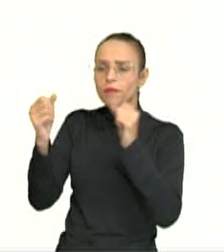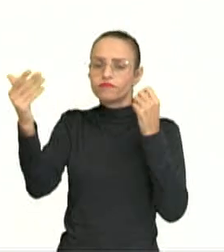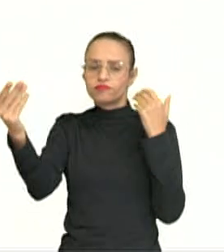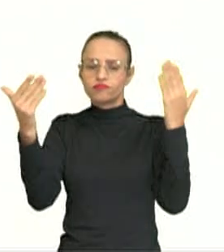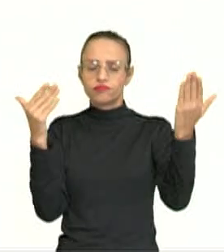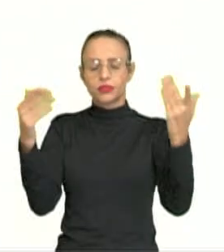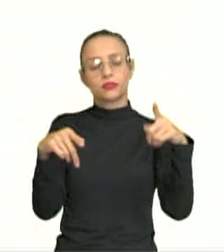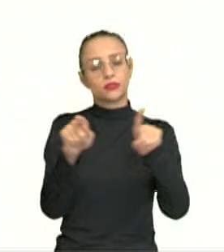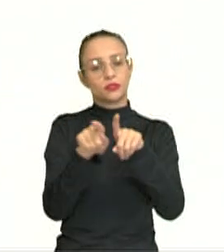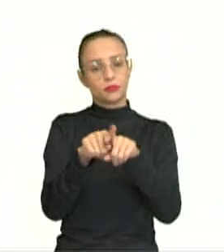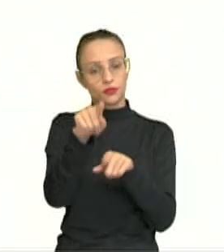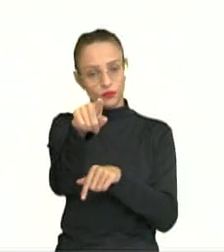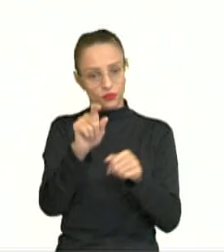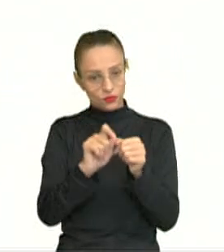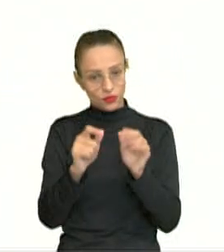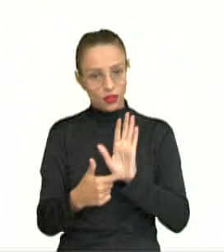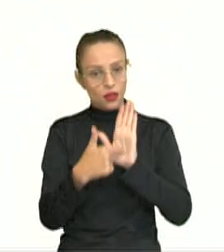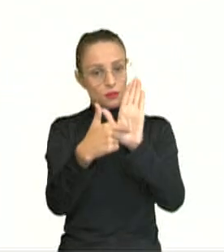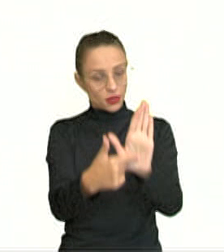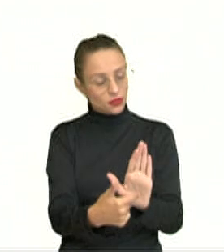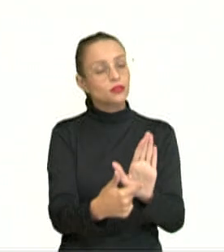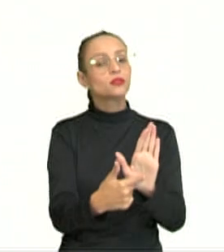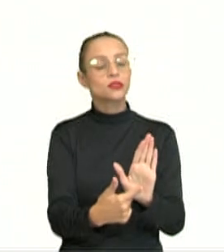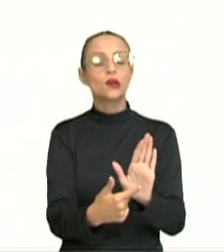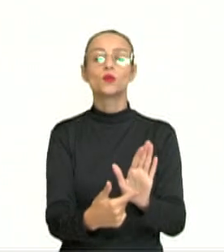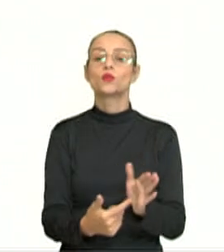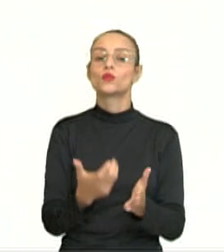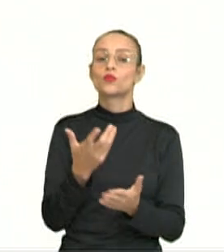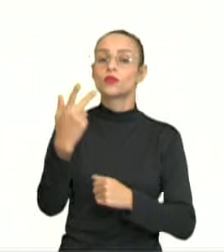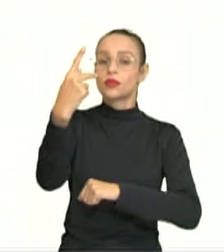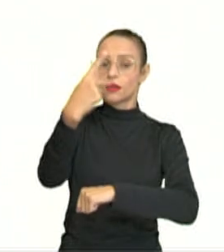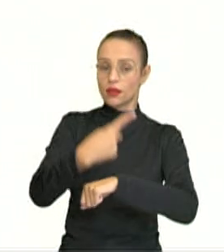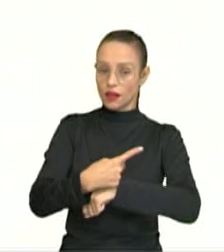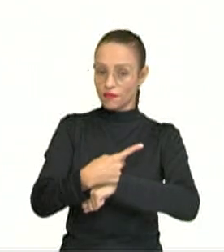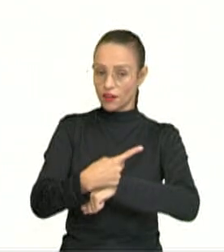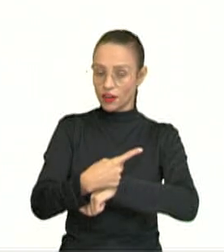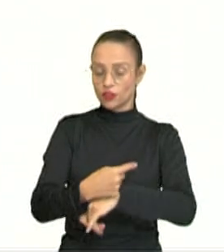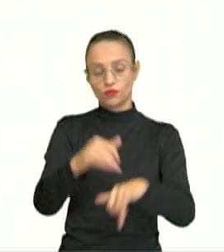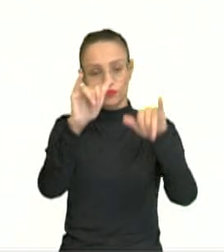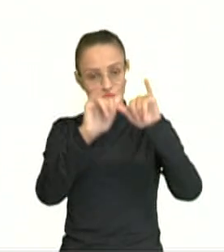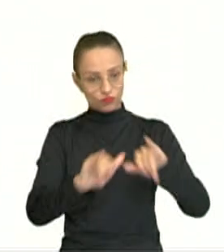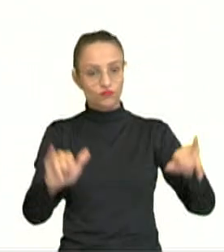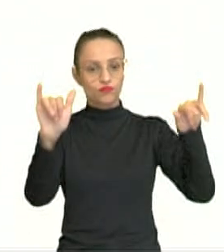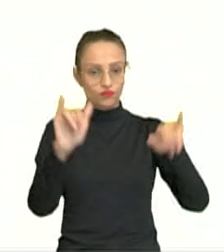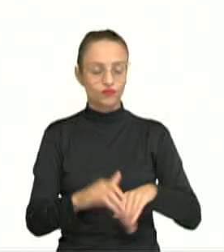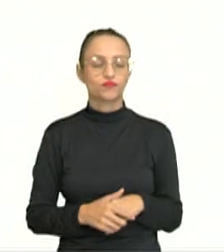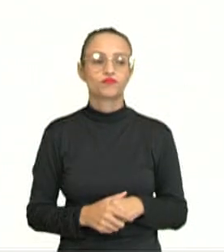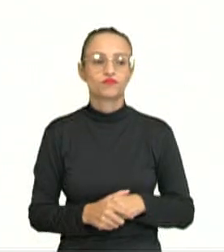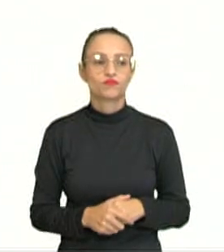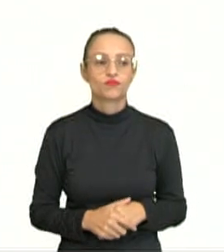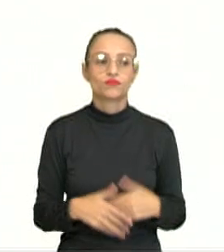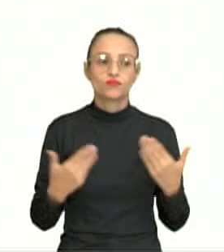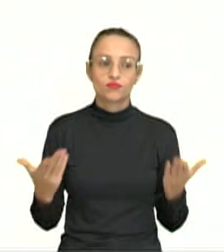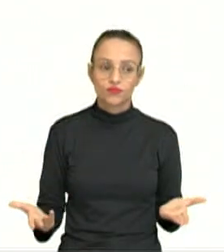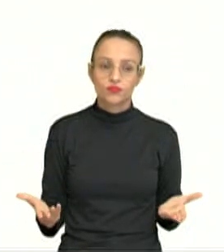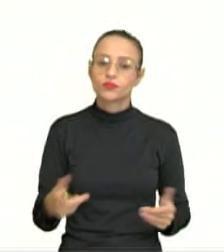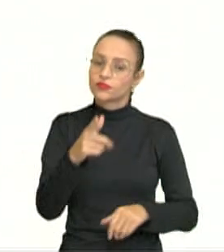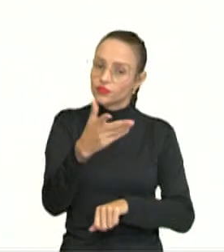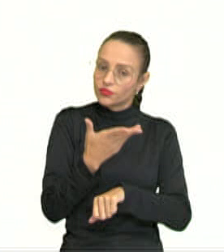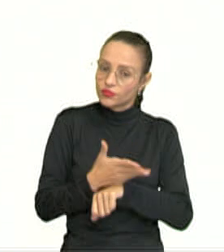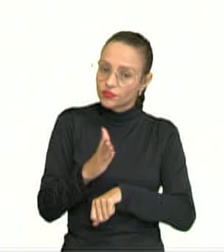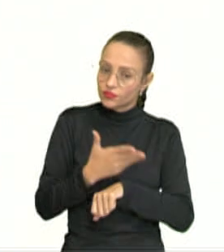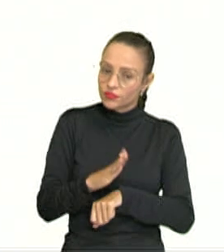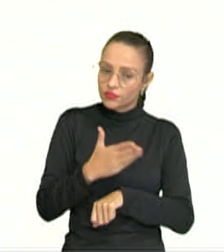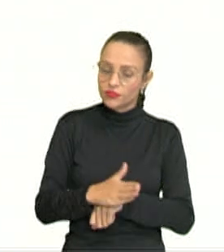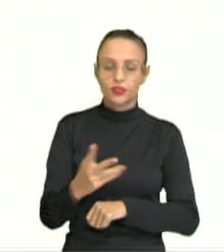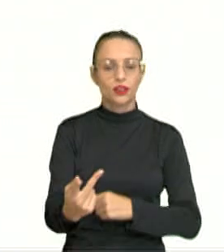Você também vai realizar uma apresentação oral e gravar um vídeo para divulgar essa apresentação. Então, treine